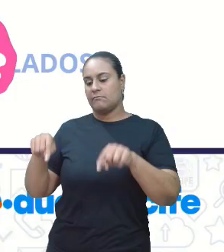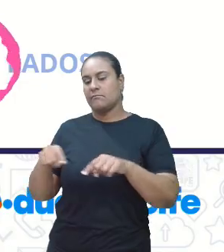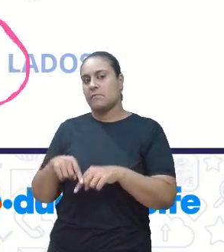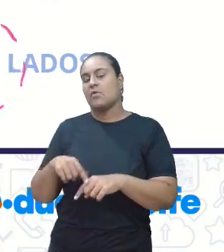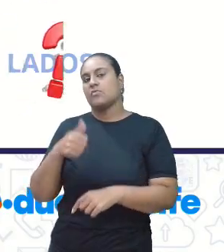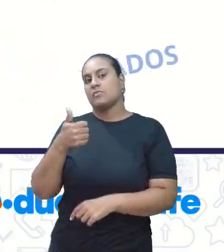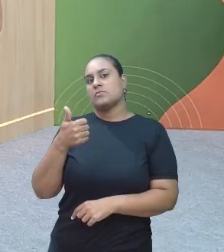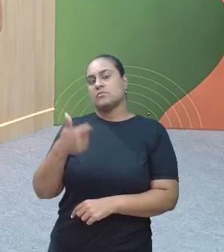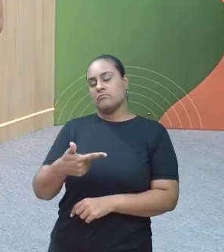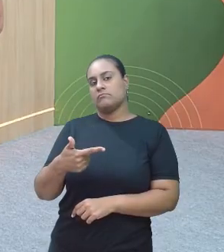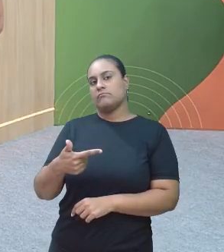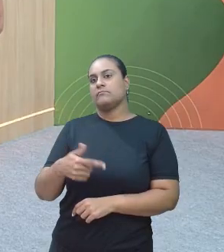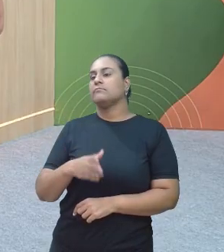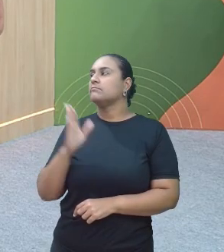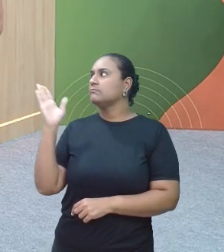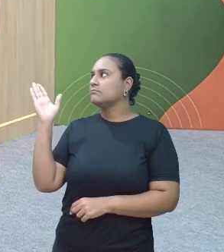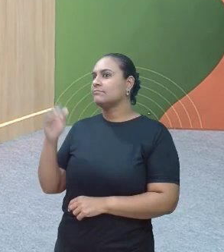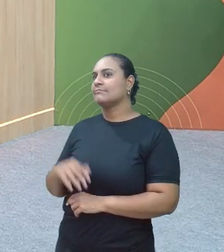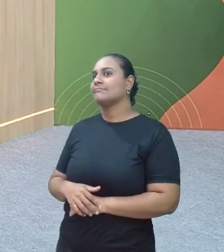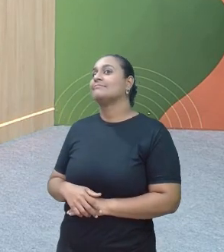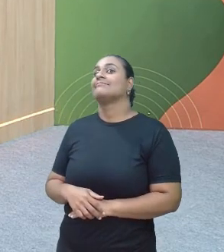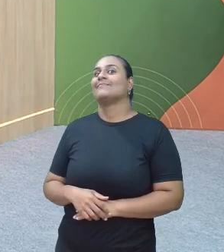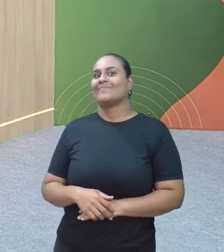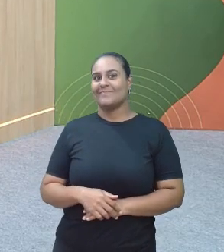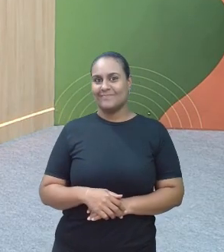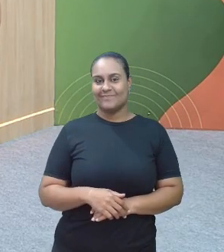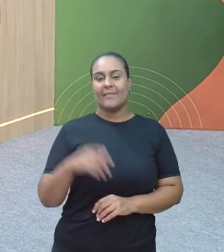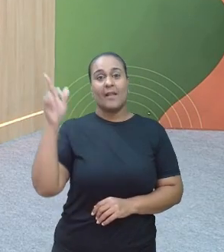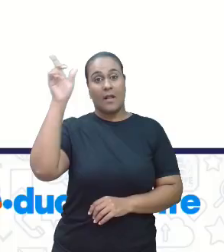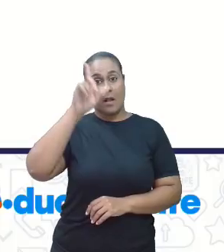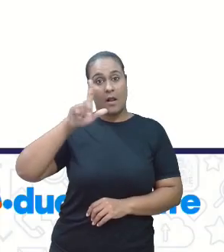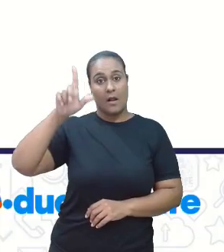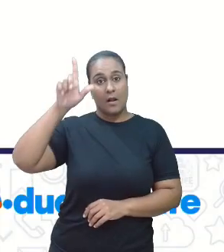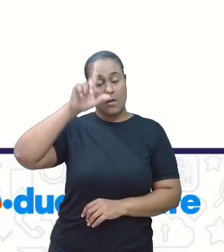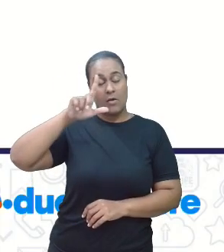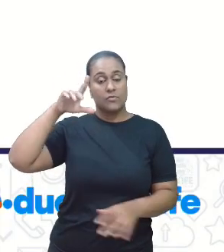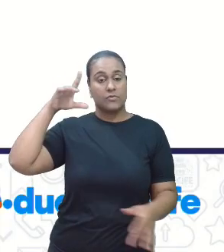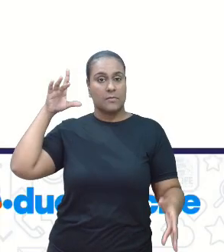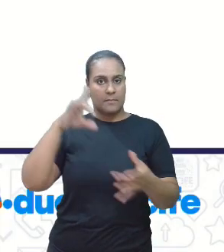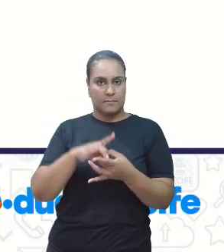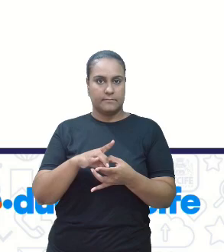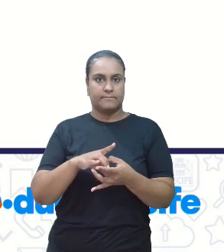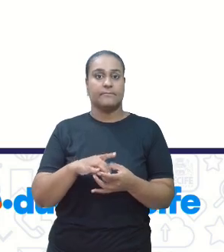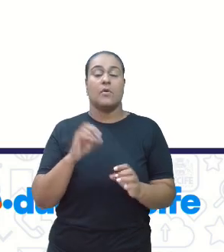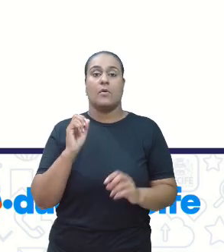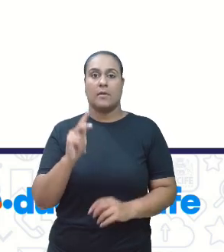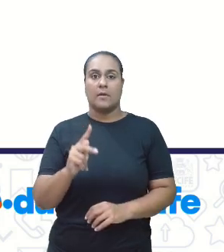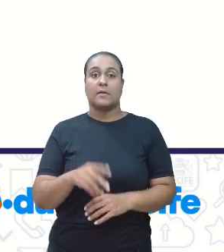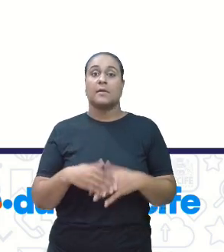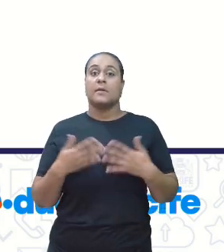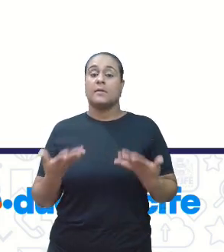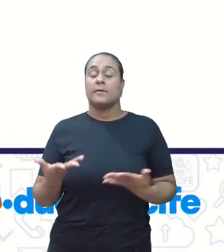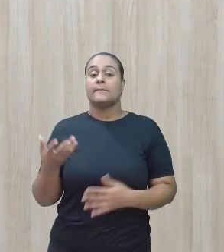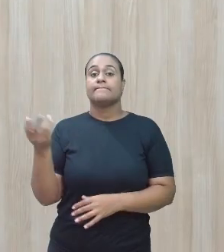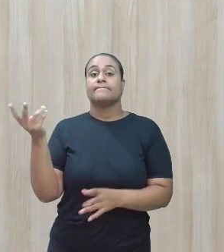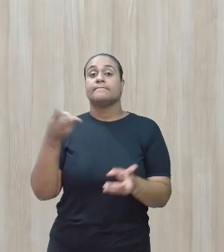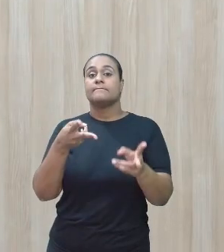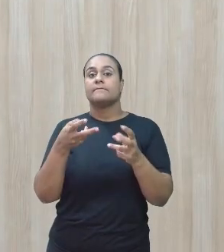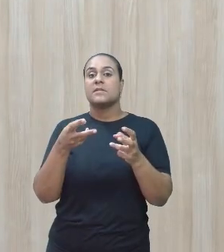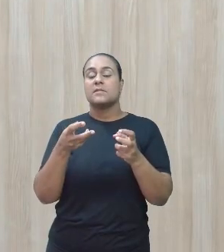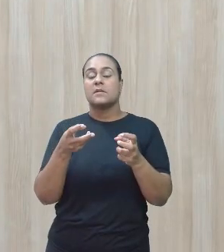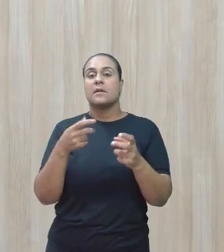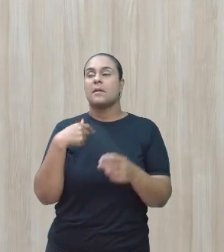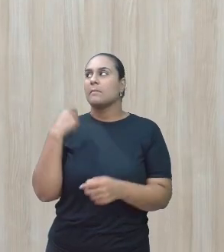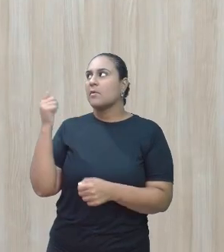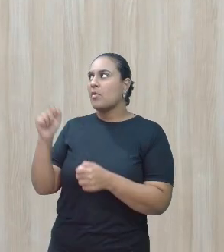fez na anterior, tá certo? Então, é a lógica estabelecida aí, ok? Então, perceba que o que a gente